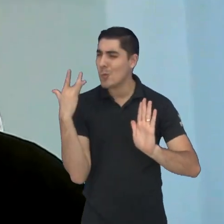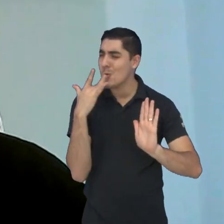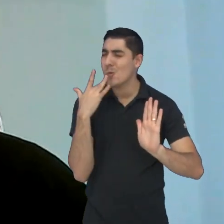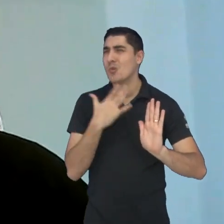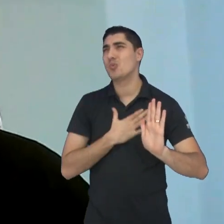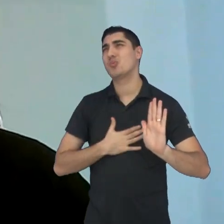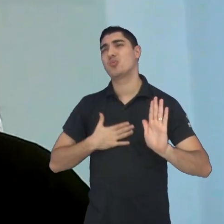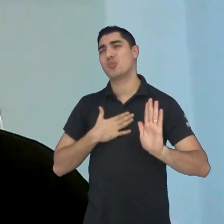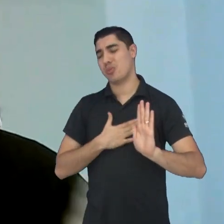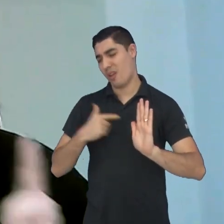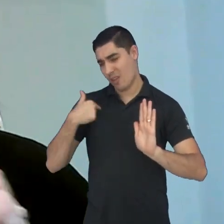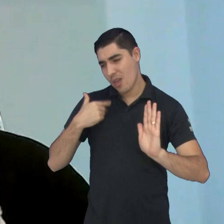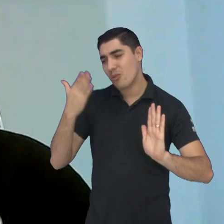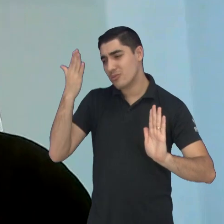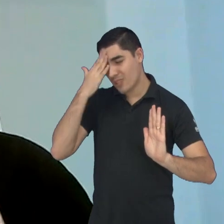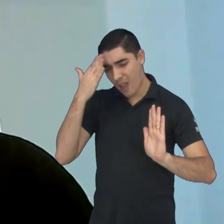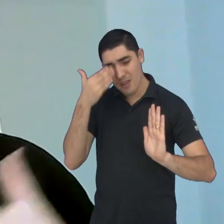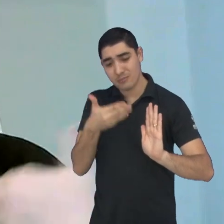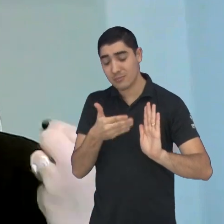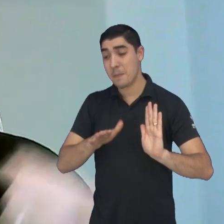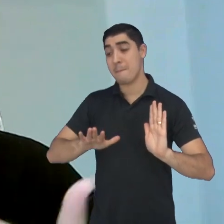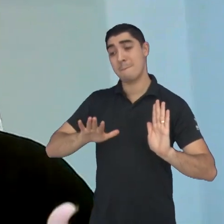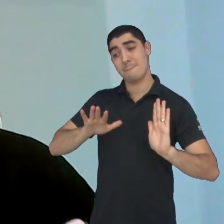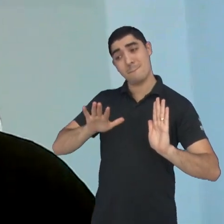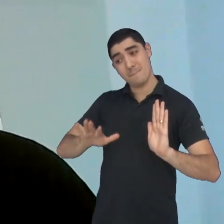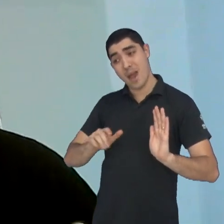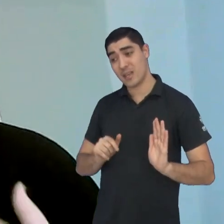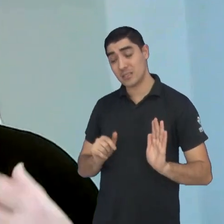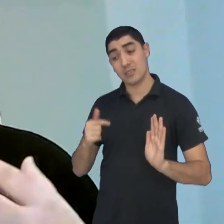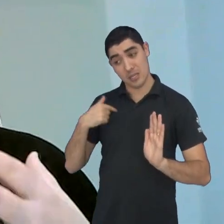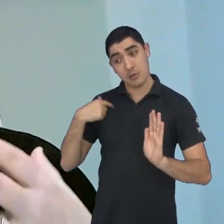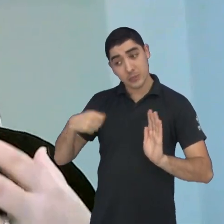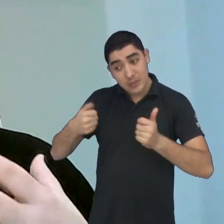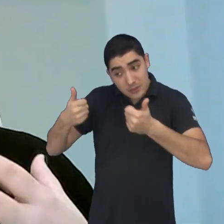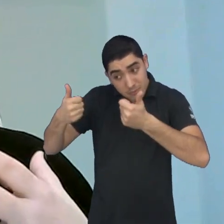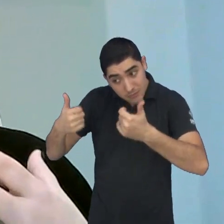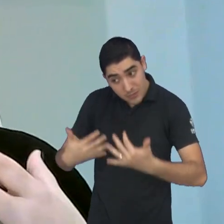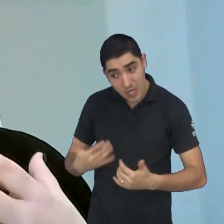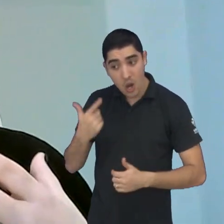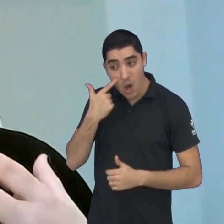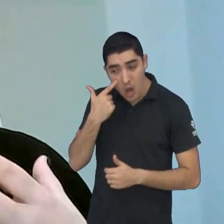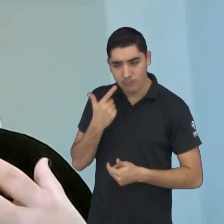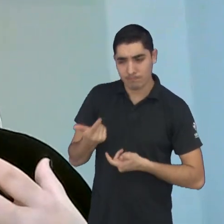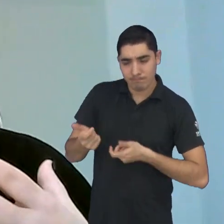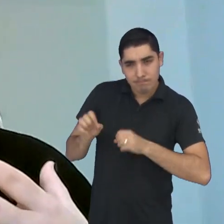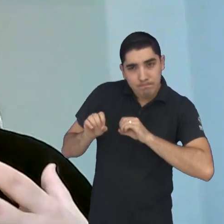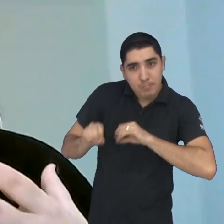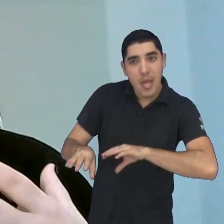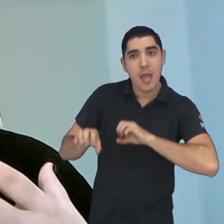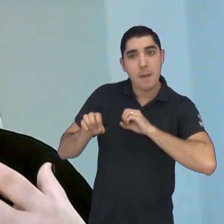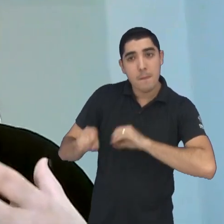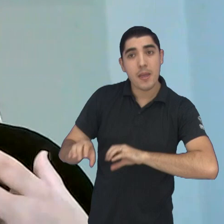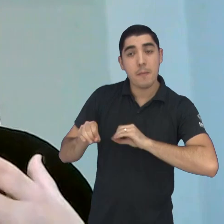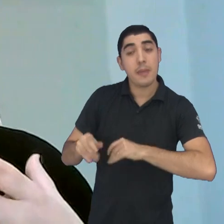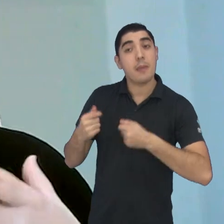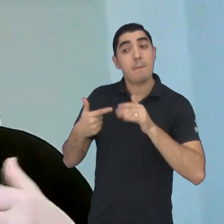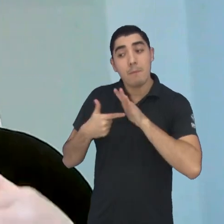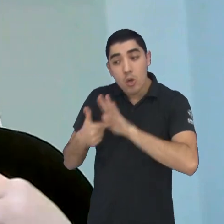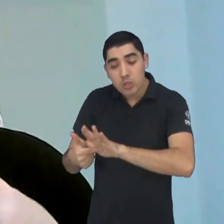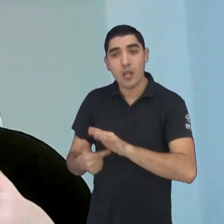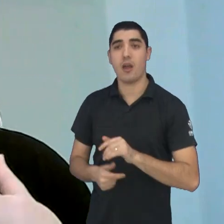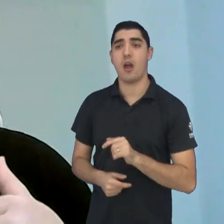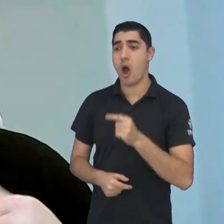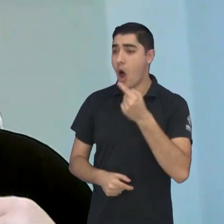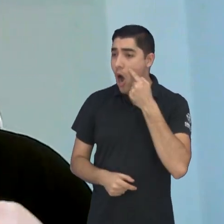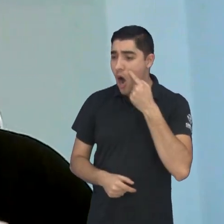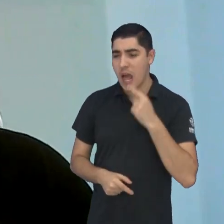para você, né? Mas eu vou te explicar. Então, começar a trazer um pouco dos porquês. Não é só